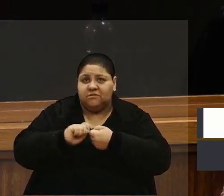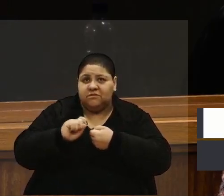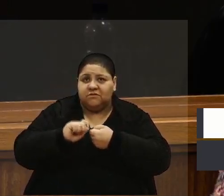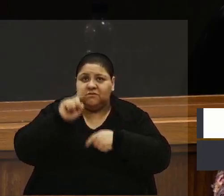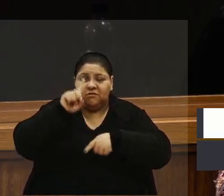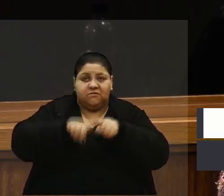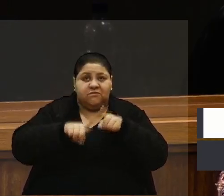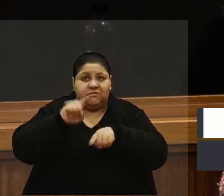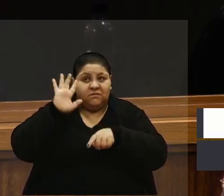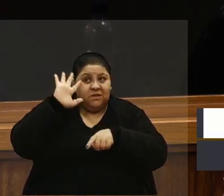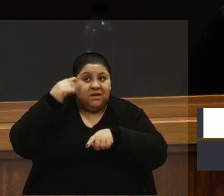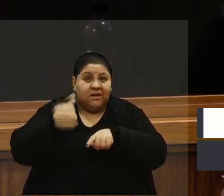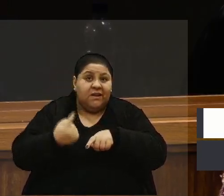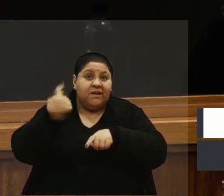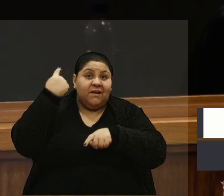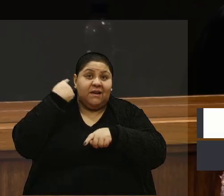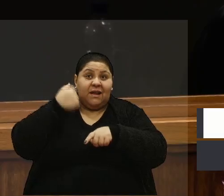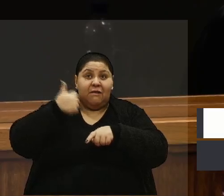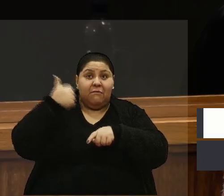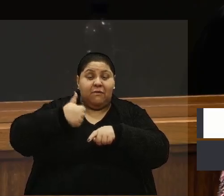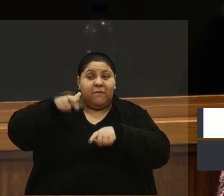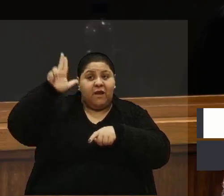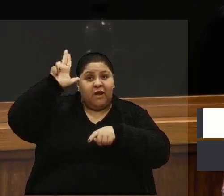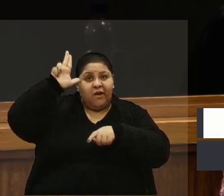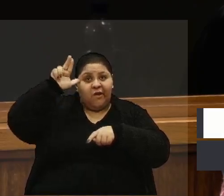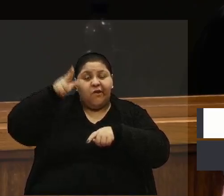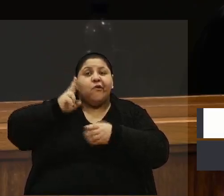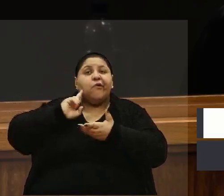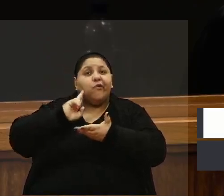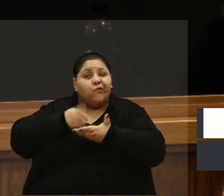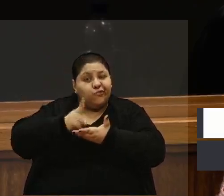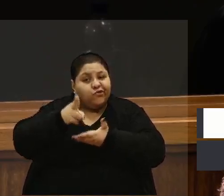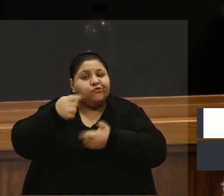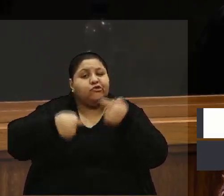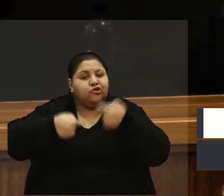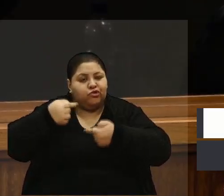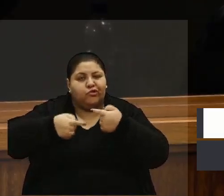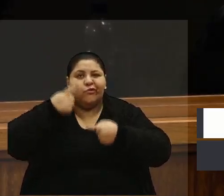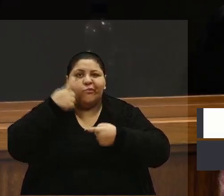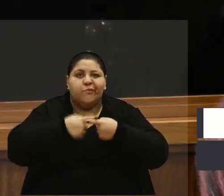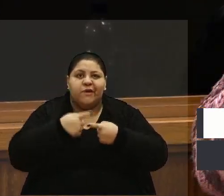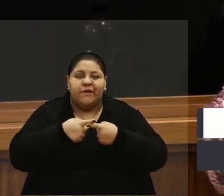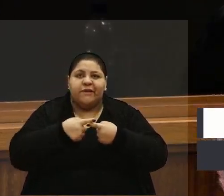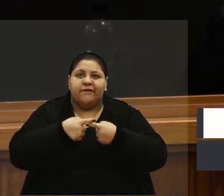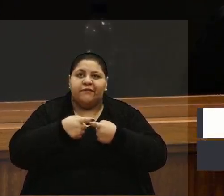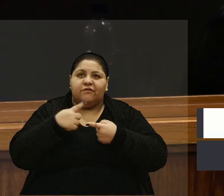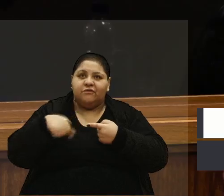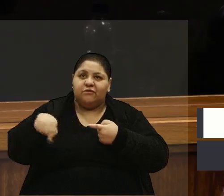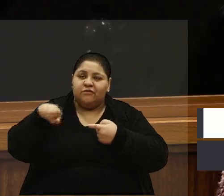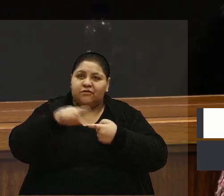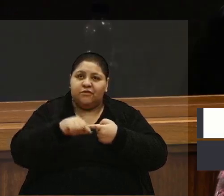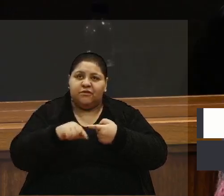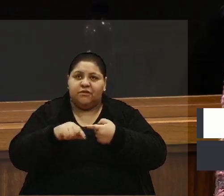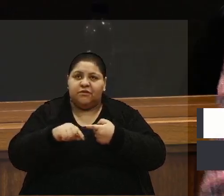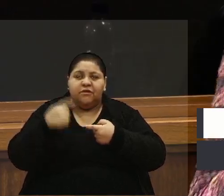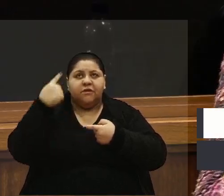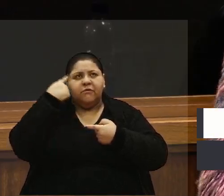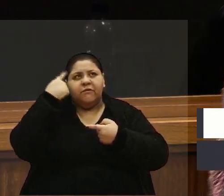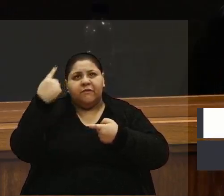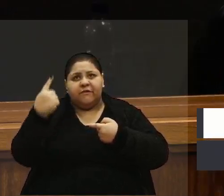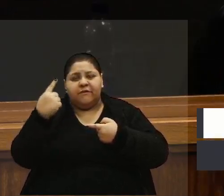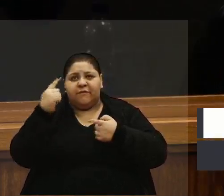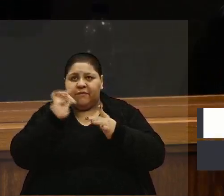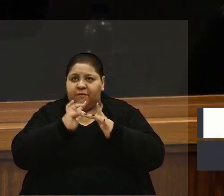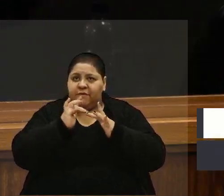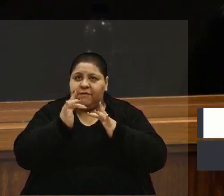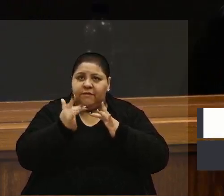coisas que aconteceram lá em 1º de abril siga também se discutindo, porque é isso, nós entramos na lógica das redes, na